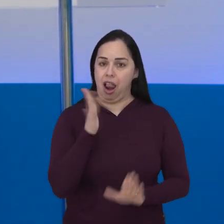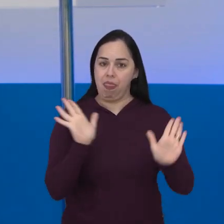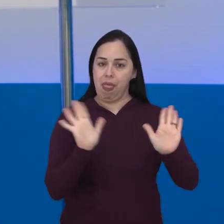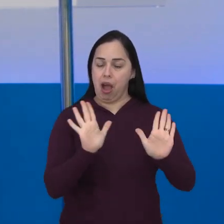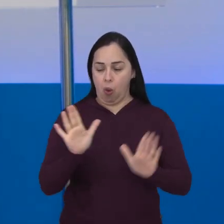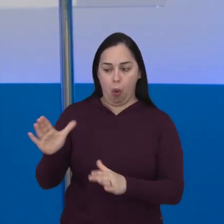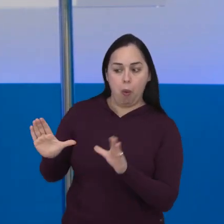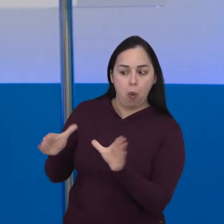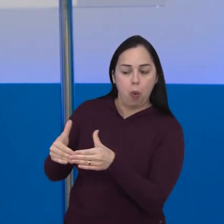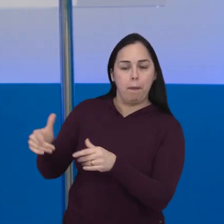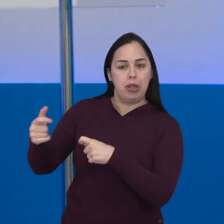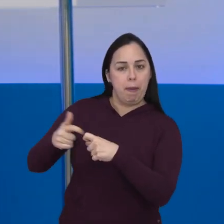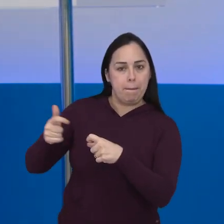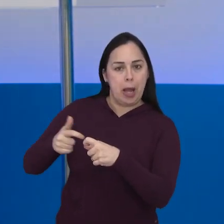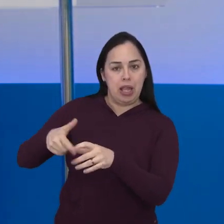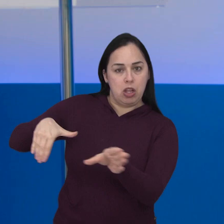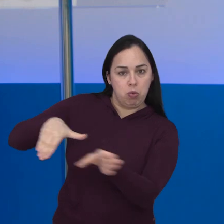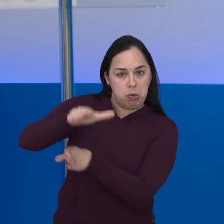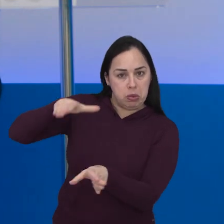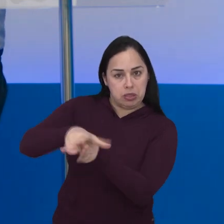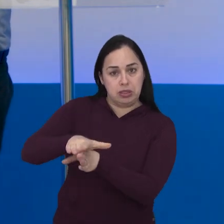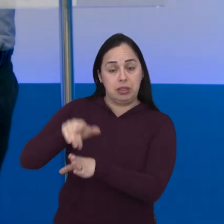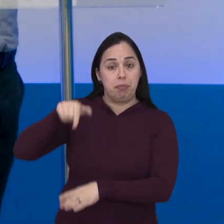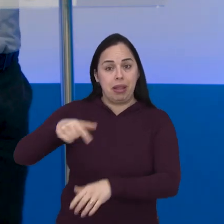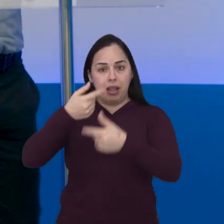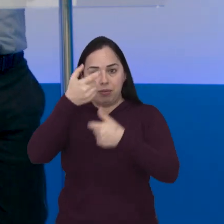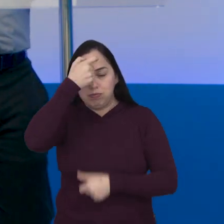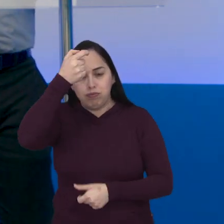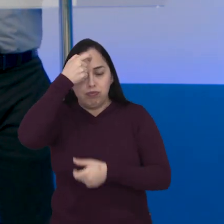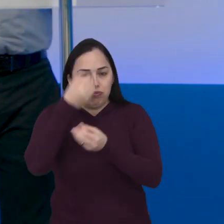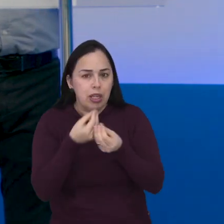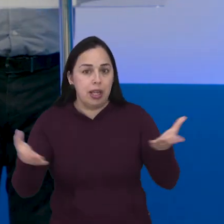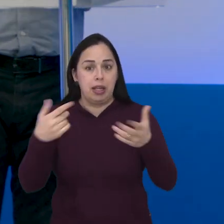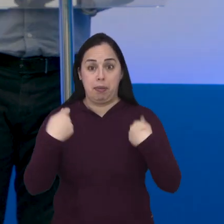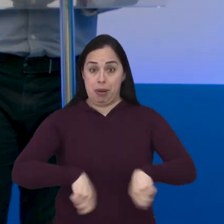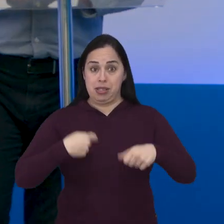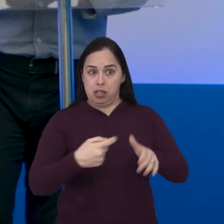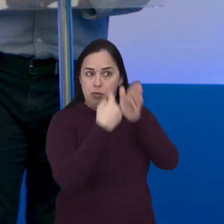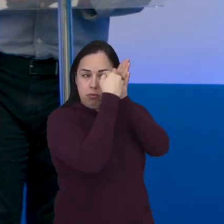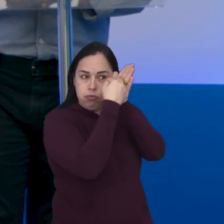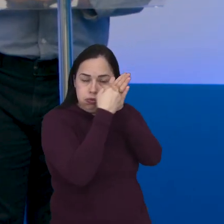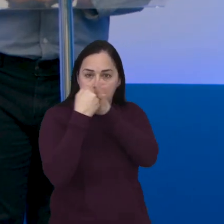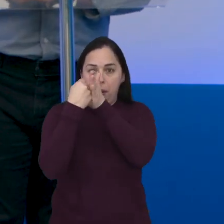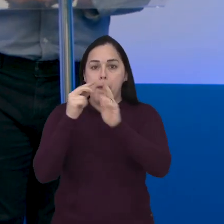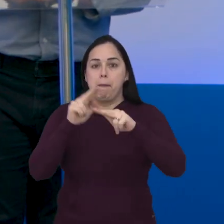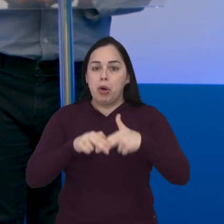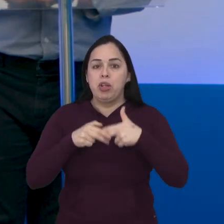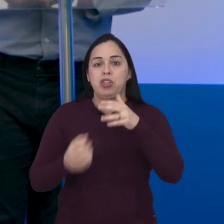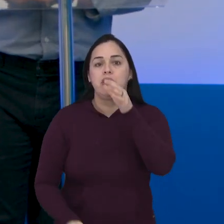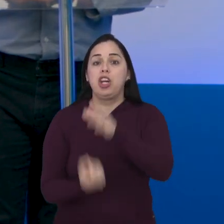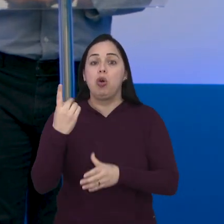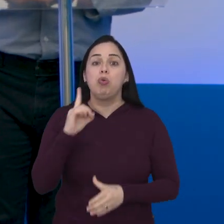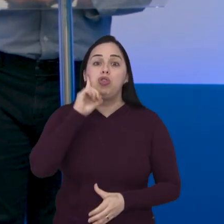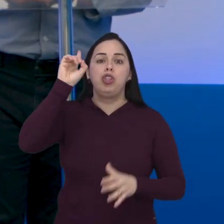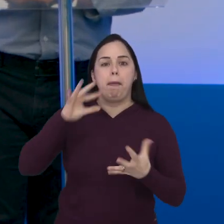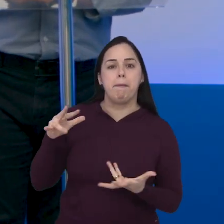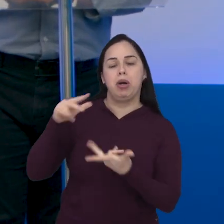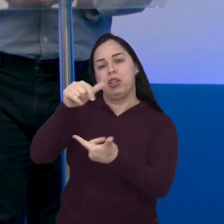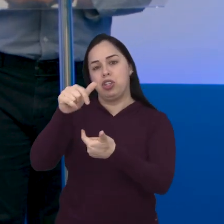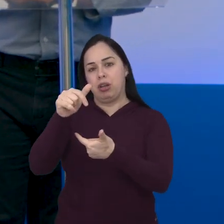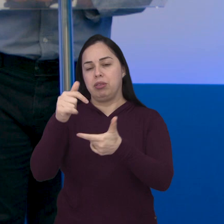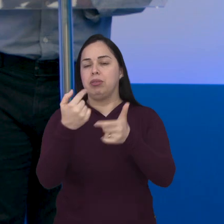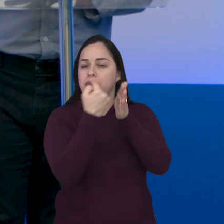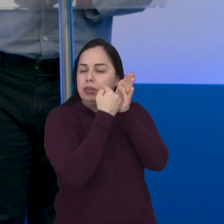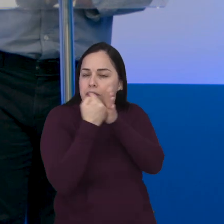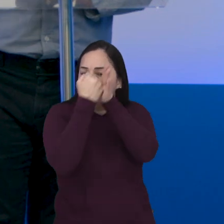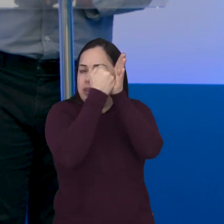a comunidade médica. Para conscientizar a população sobre a importância dos exames preventivos, foi criado o Dia Mundial da Saúde